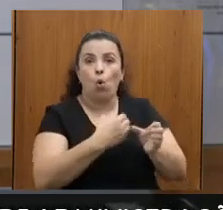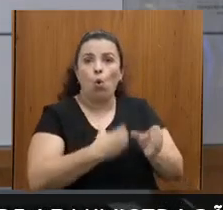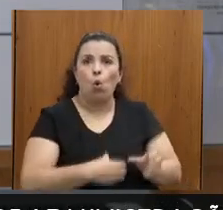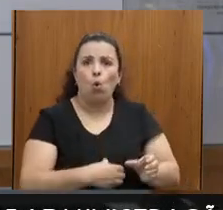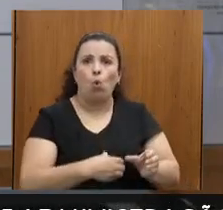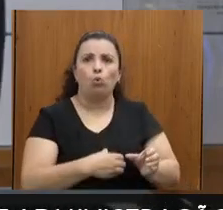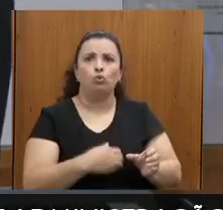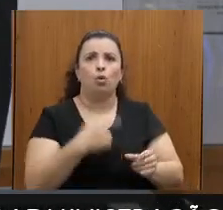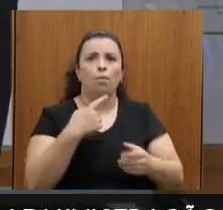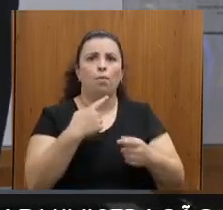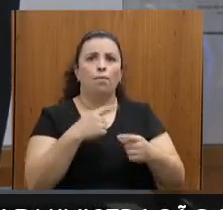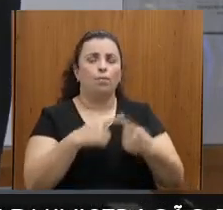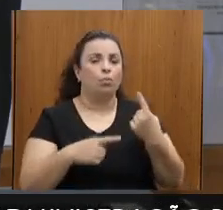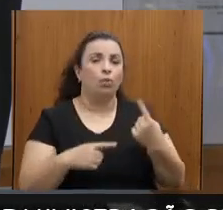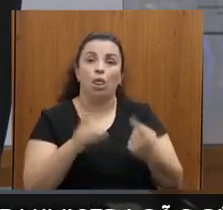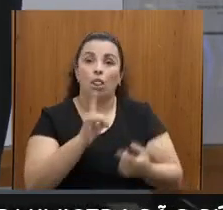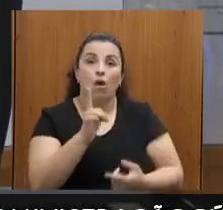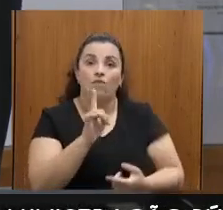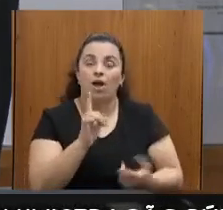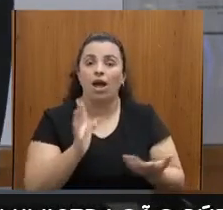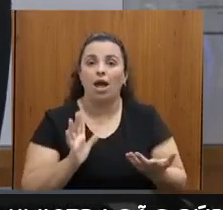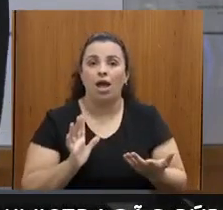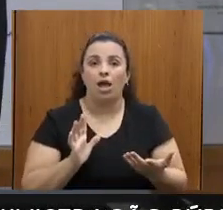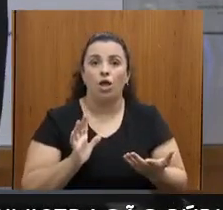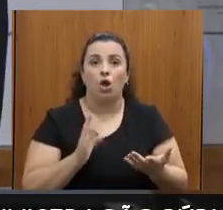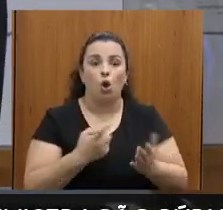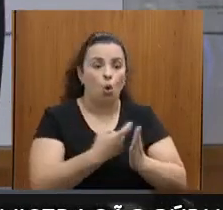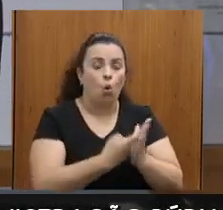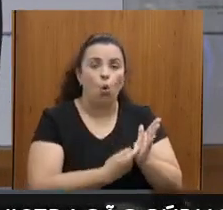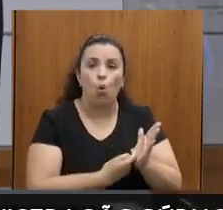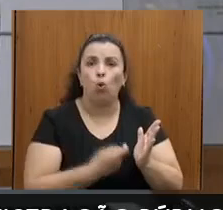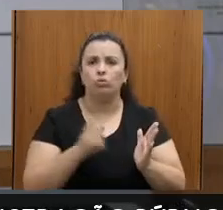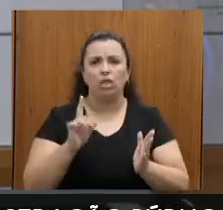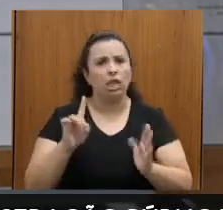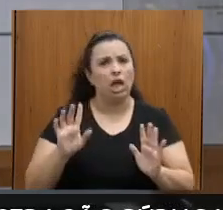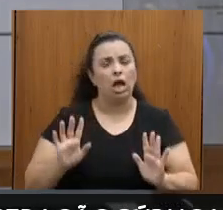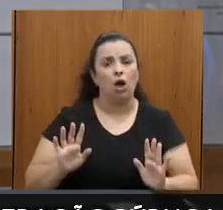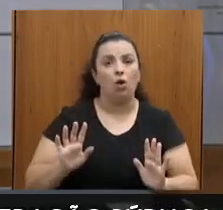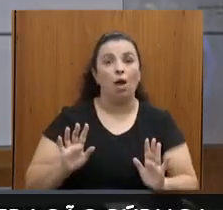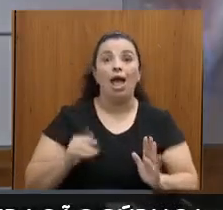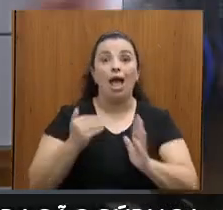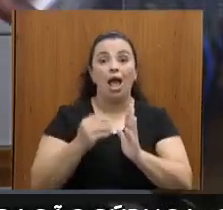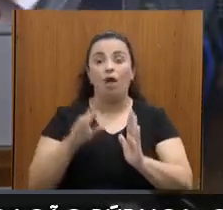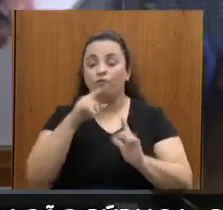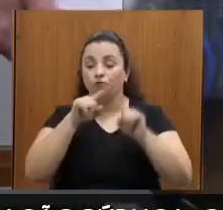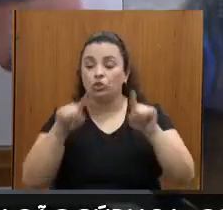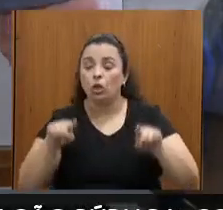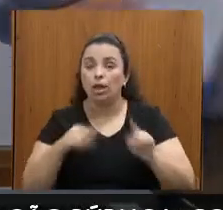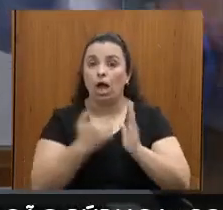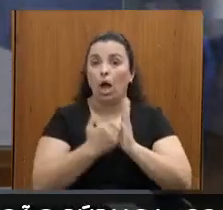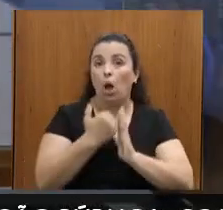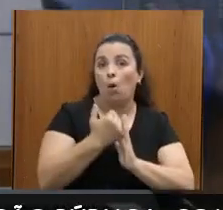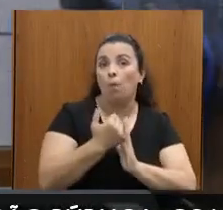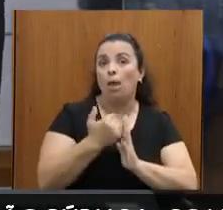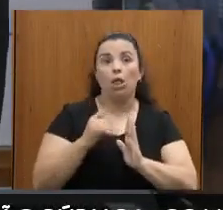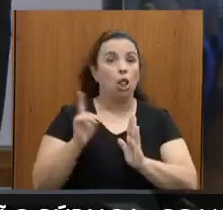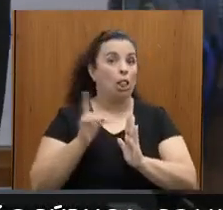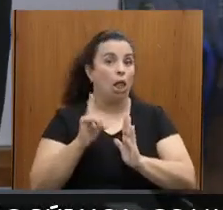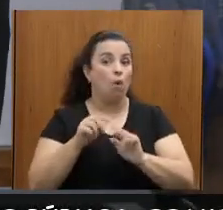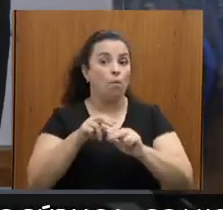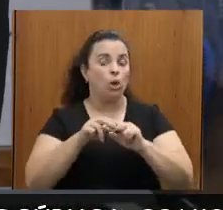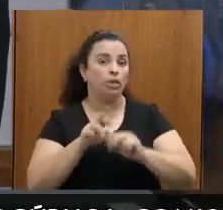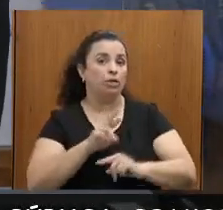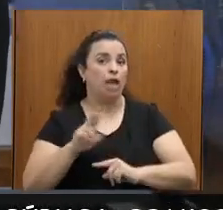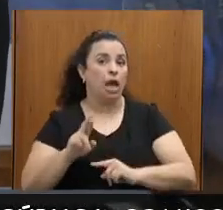Ah, não se pode dar aumento para servidor quando em regime de recuperação fiscal. Falácias que pela nova